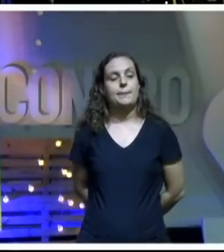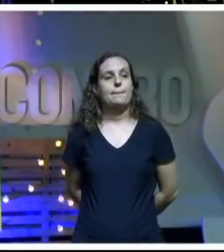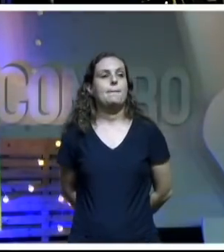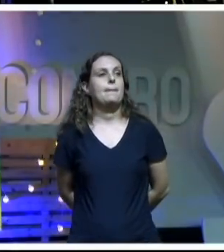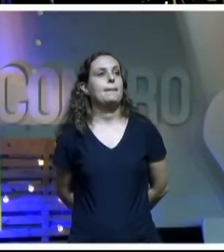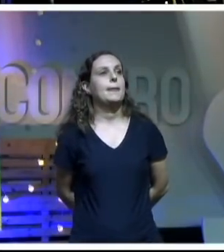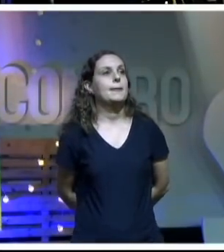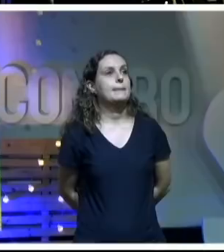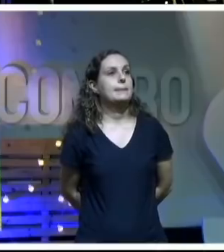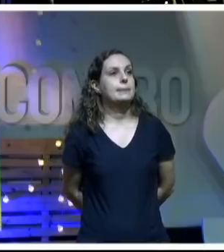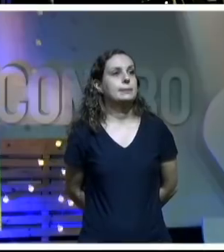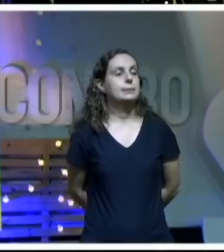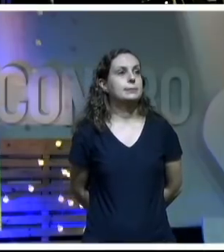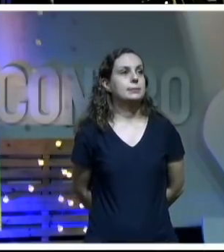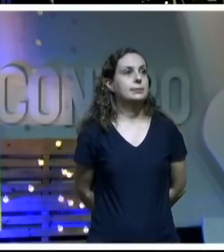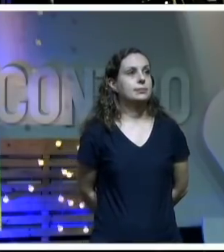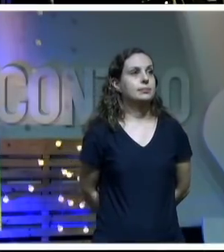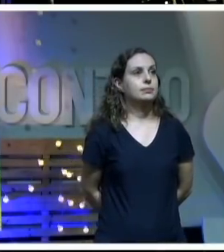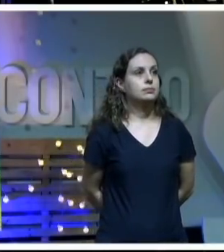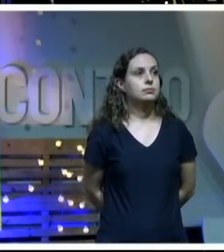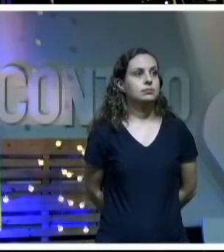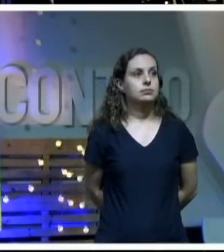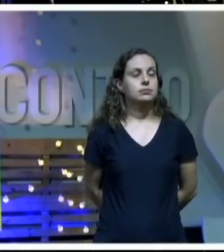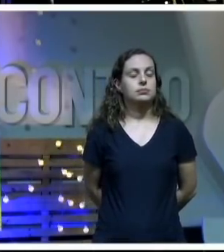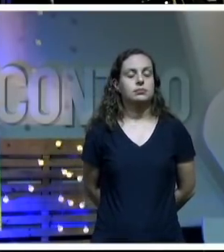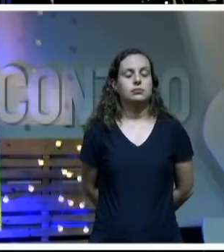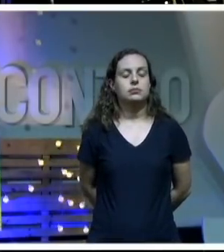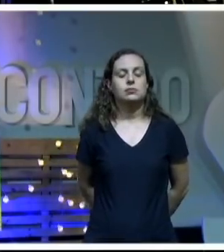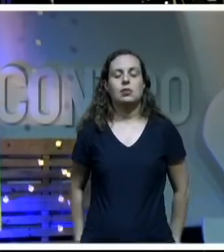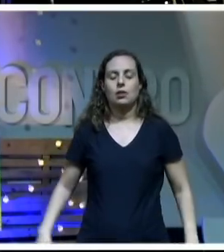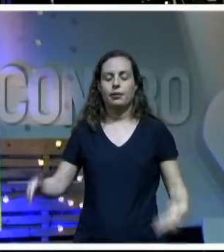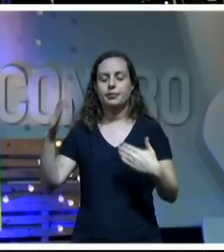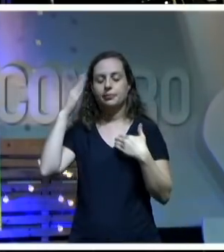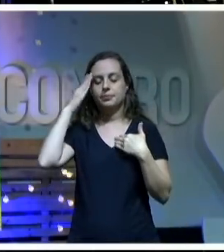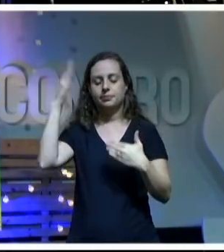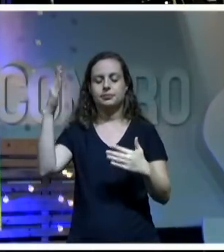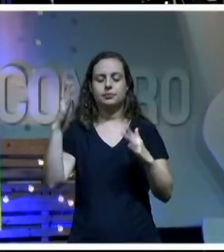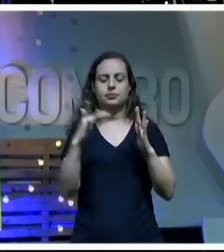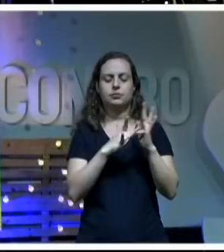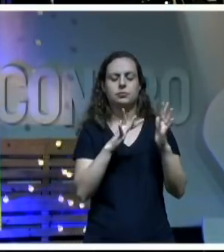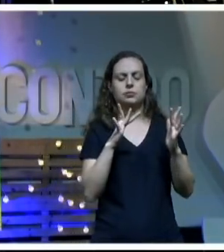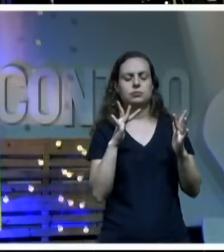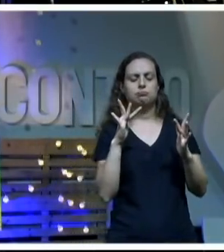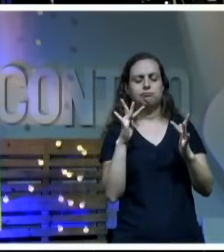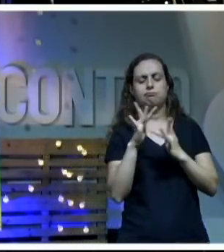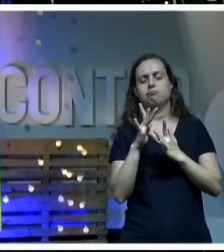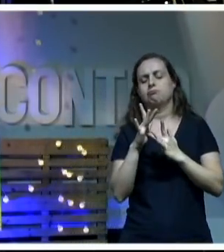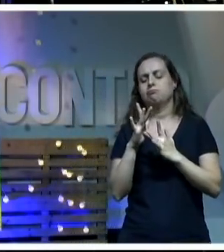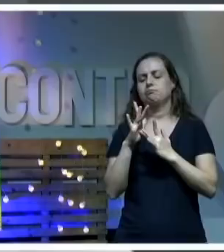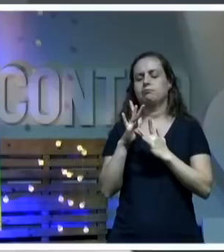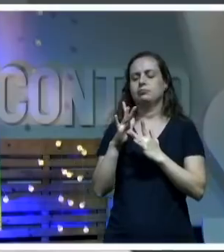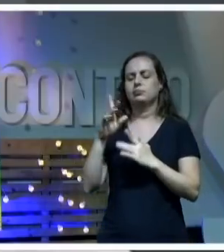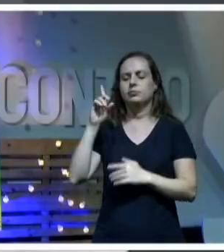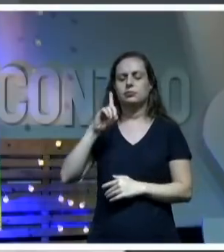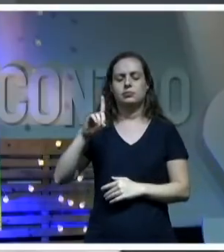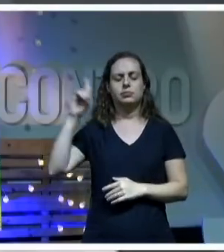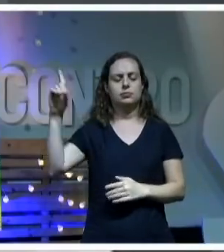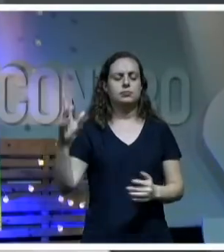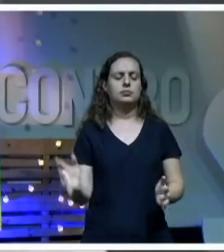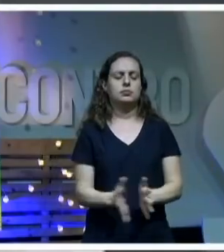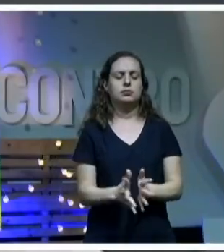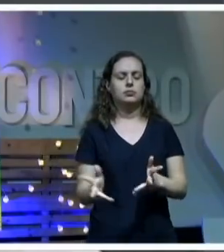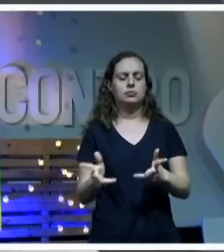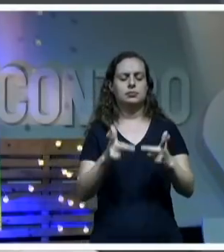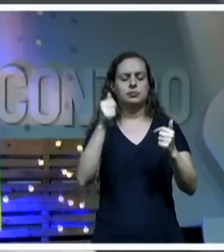vamos orar graça nós lidamos pai por que o senhor é um deus que não é